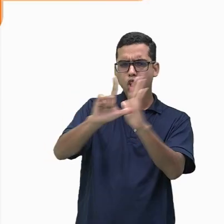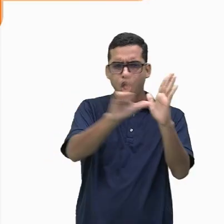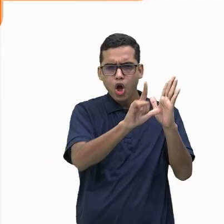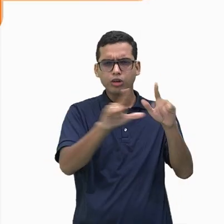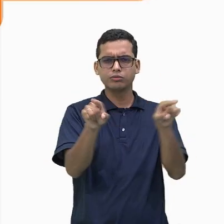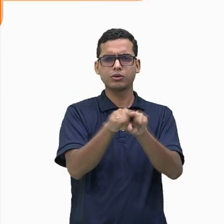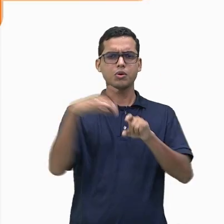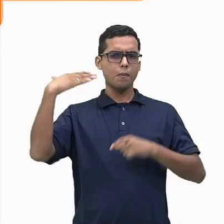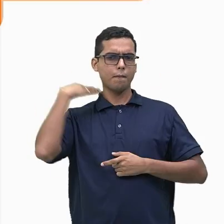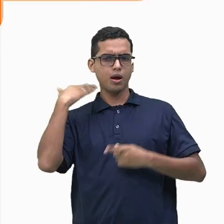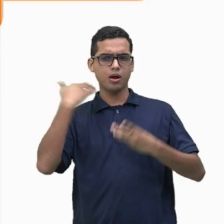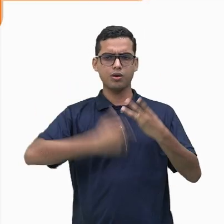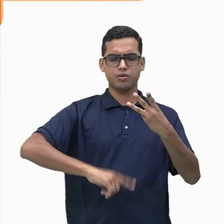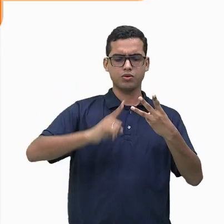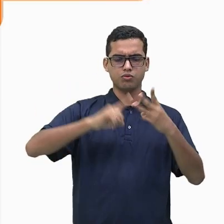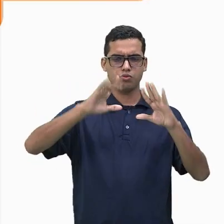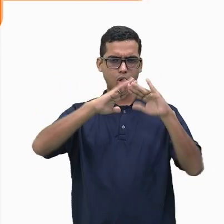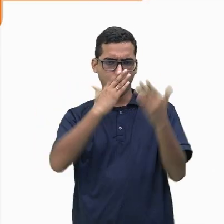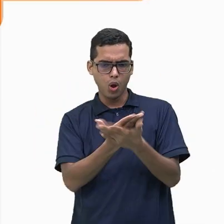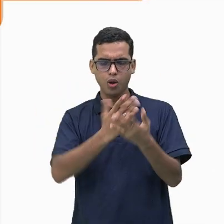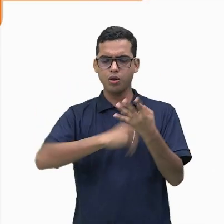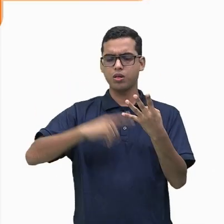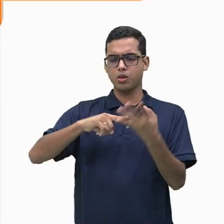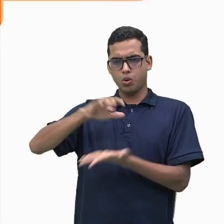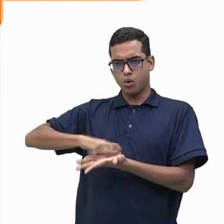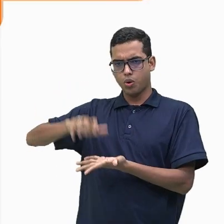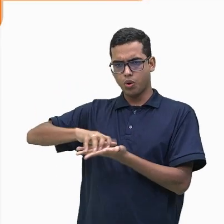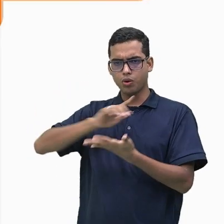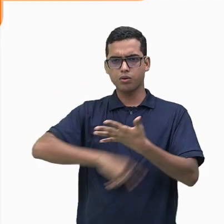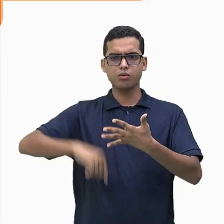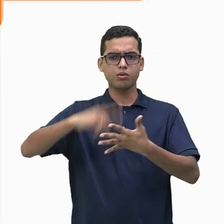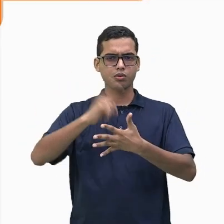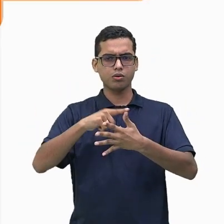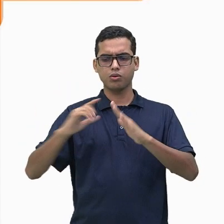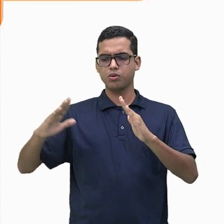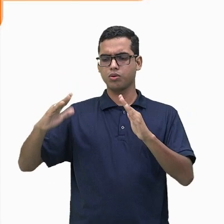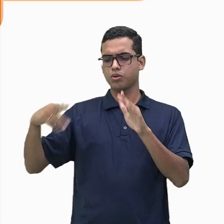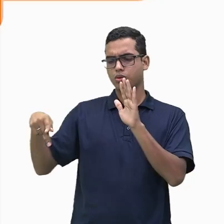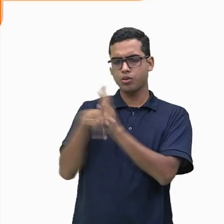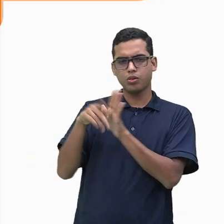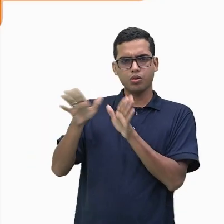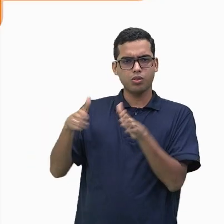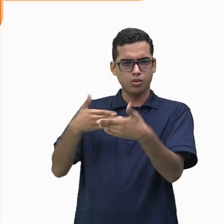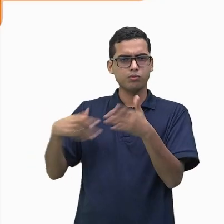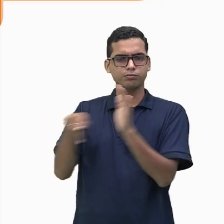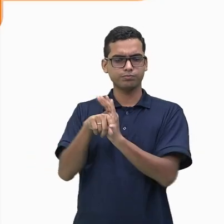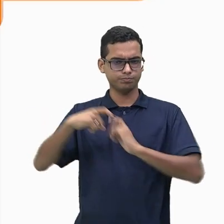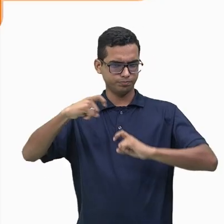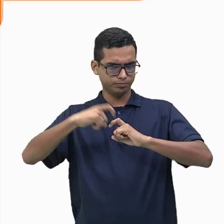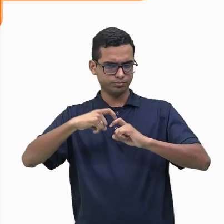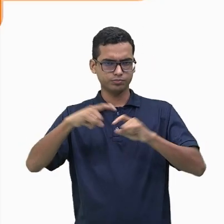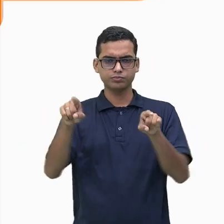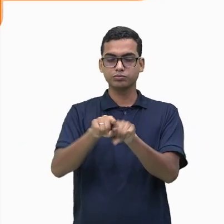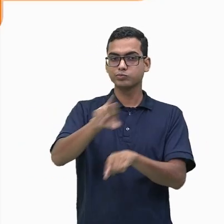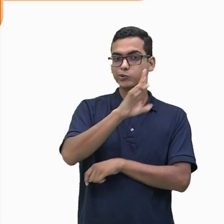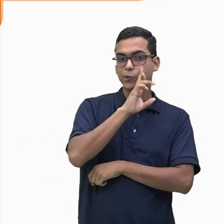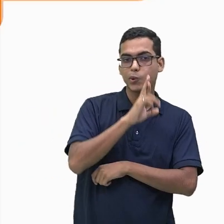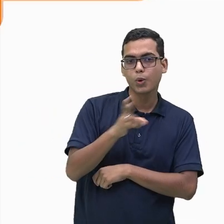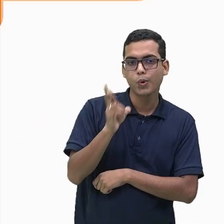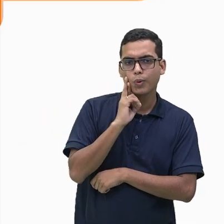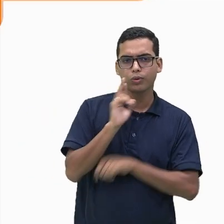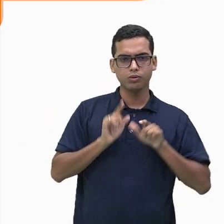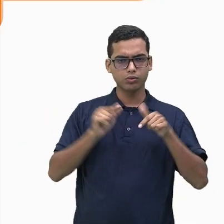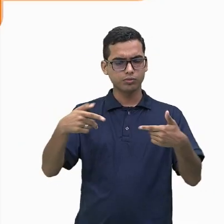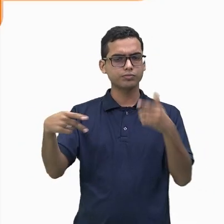bancos, escolas, escritórios, consultórios médicos, restaurantes, atividades de lazer, né, como os